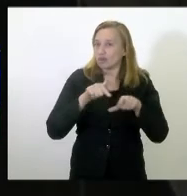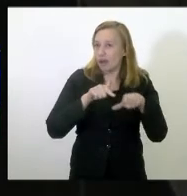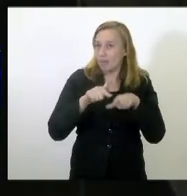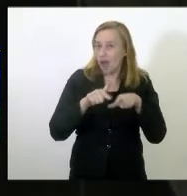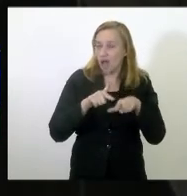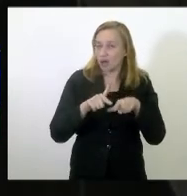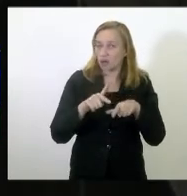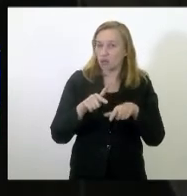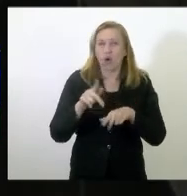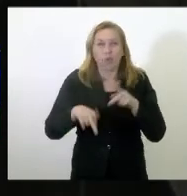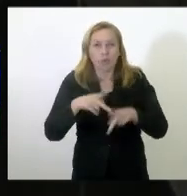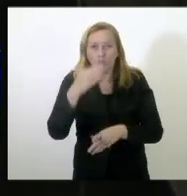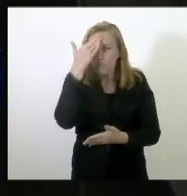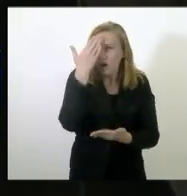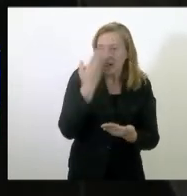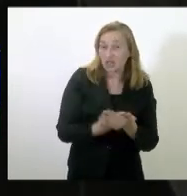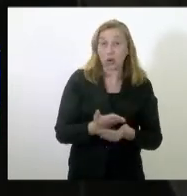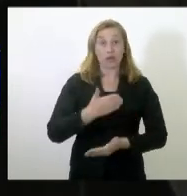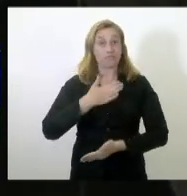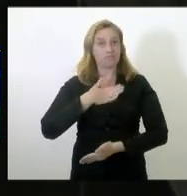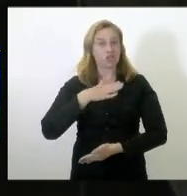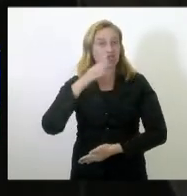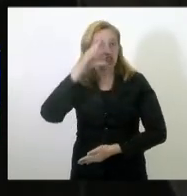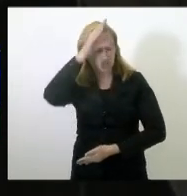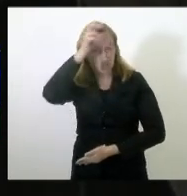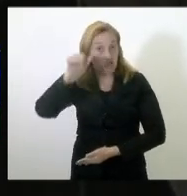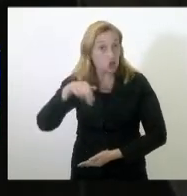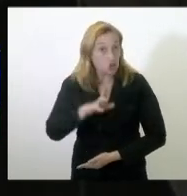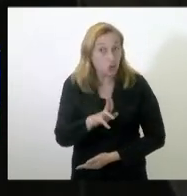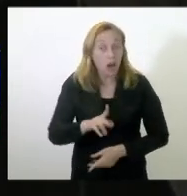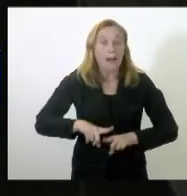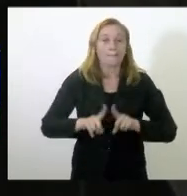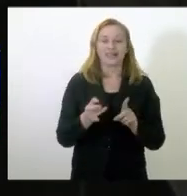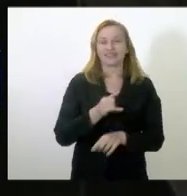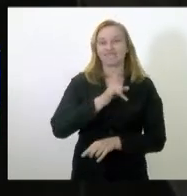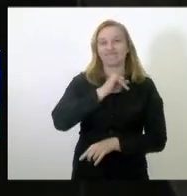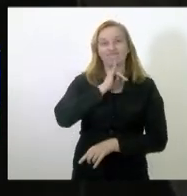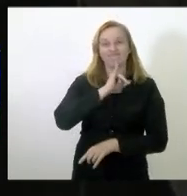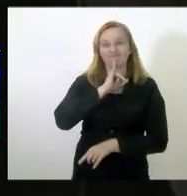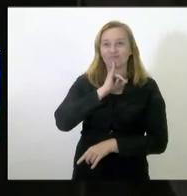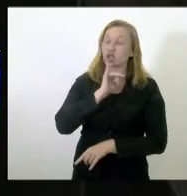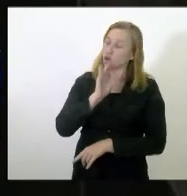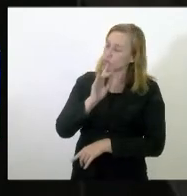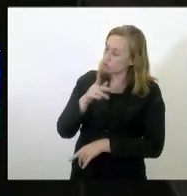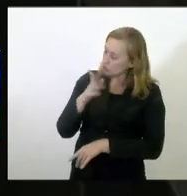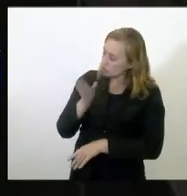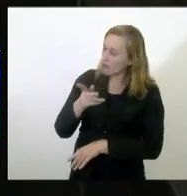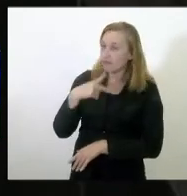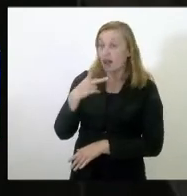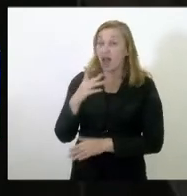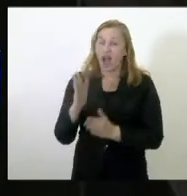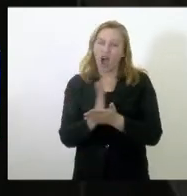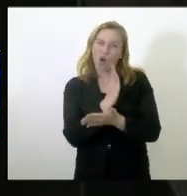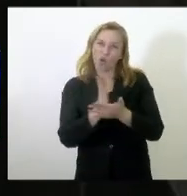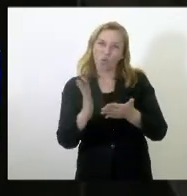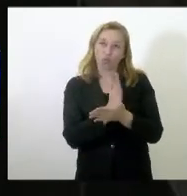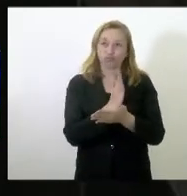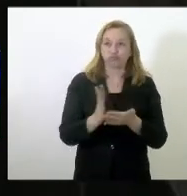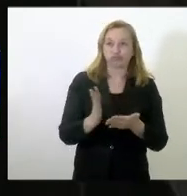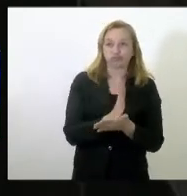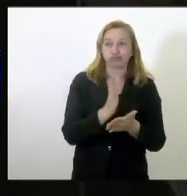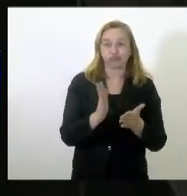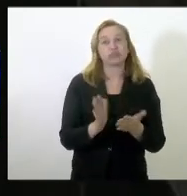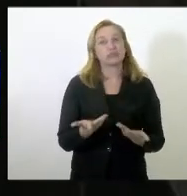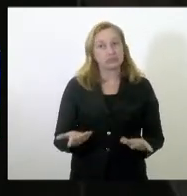depositou confiança em mim, tia Ju. Mas, infelizmente, como eu disse, algumas matérias,